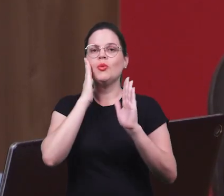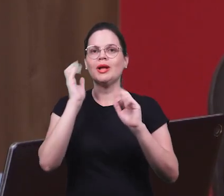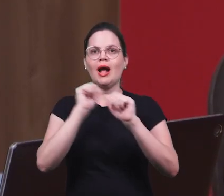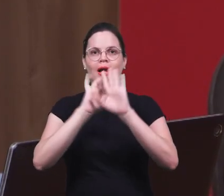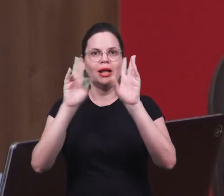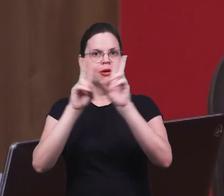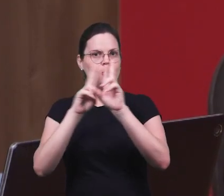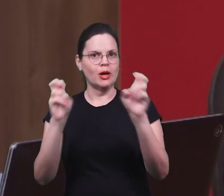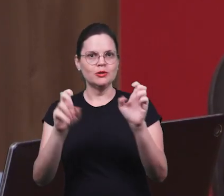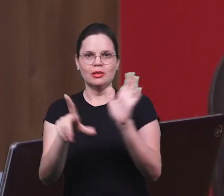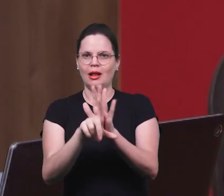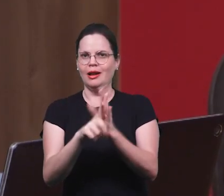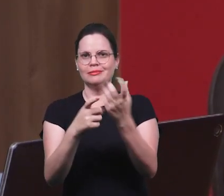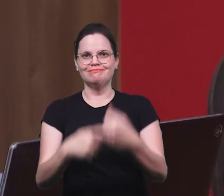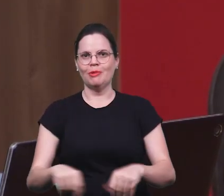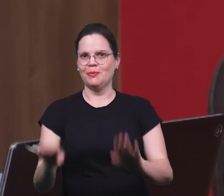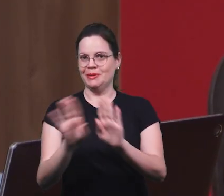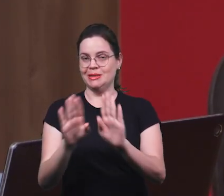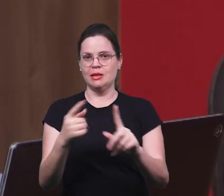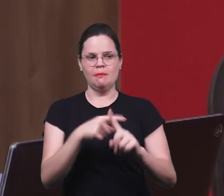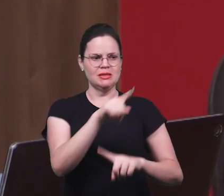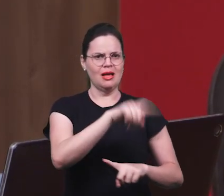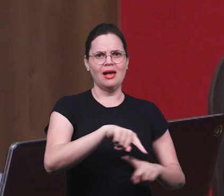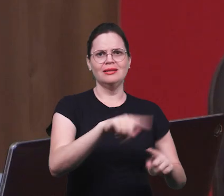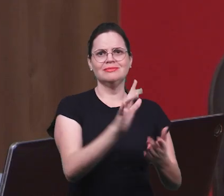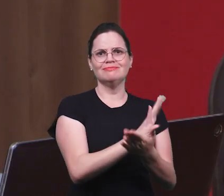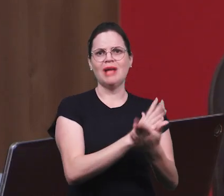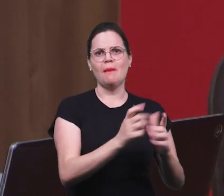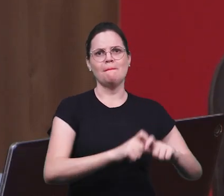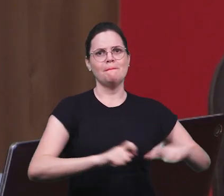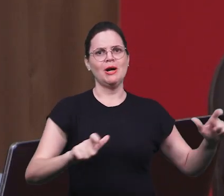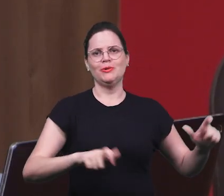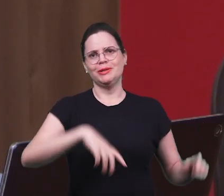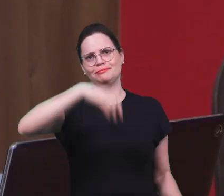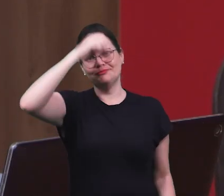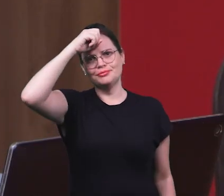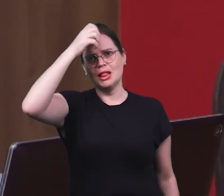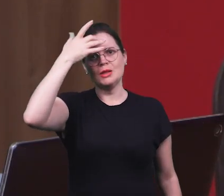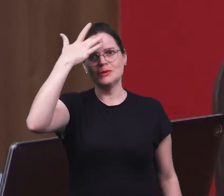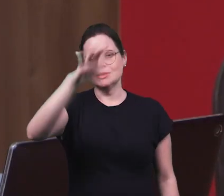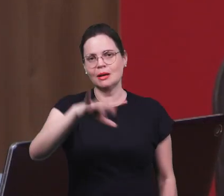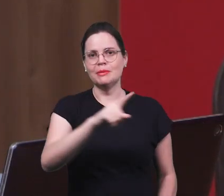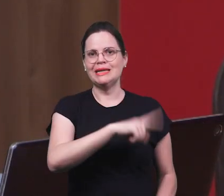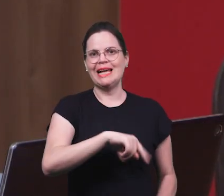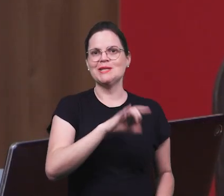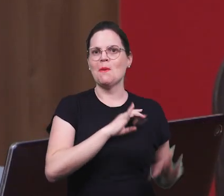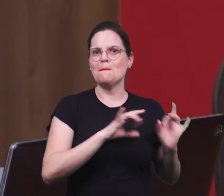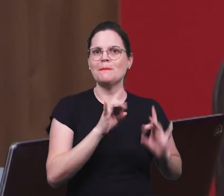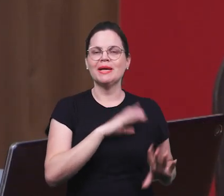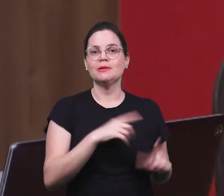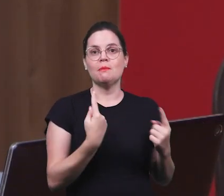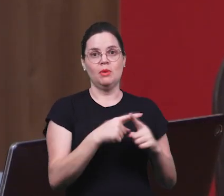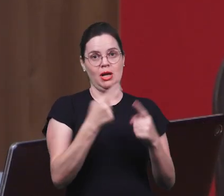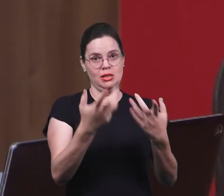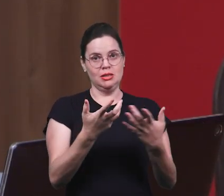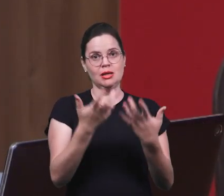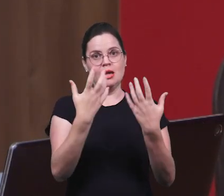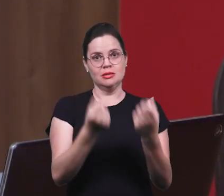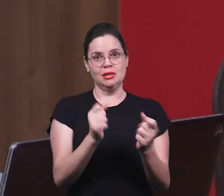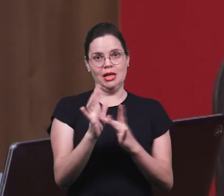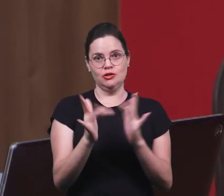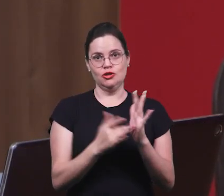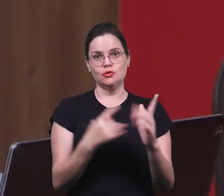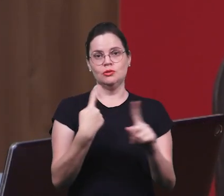Mas muitos não tinham esse entendimento. E eles queriam, ao mesmo tempo, receber a bênção da salvação em